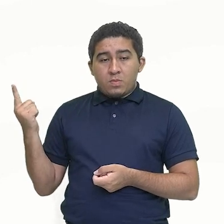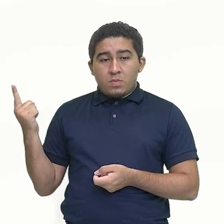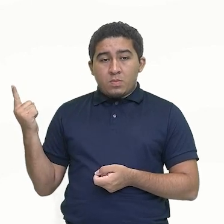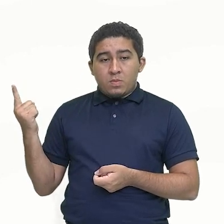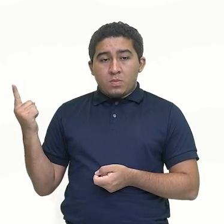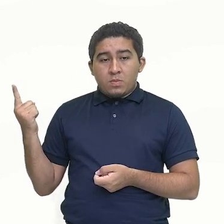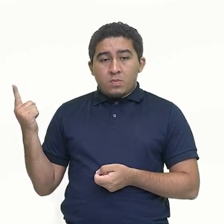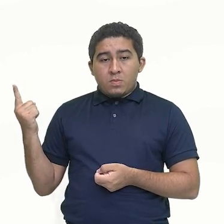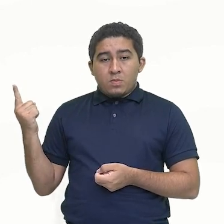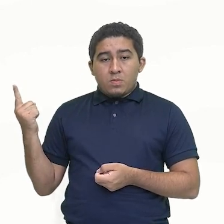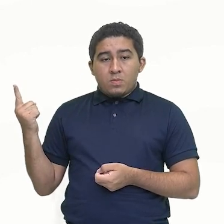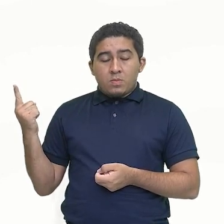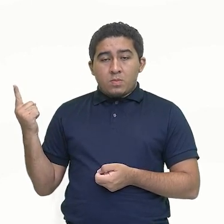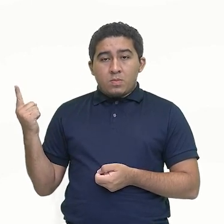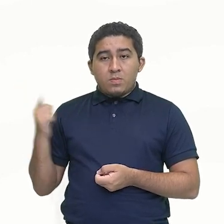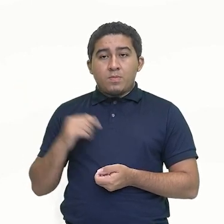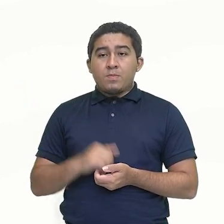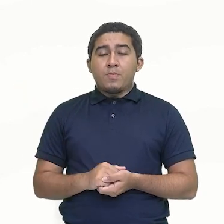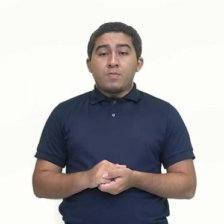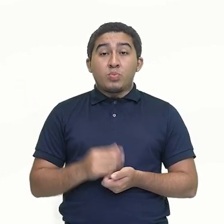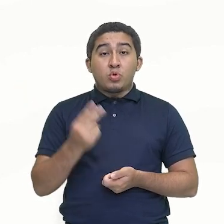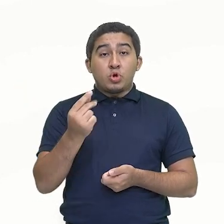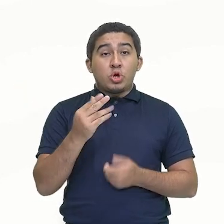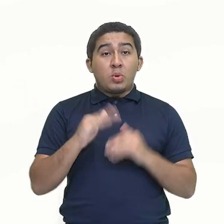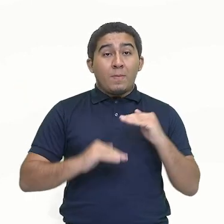o lucro máximo, tá bom?